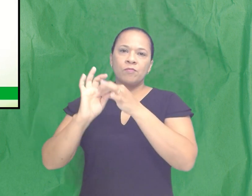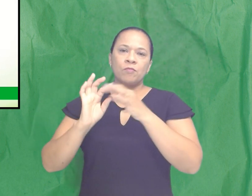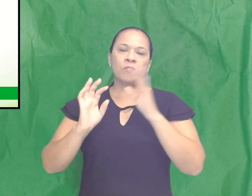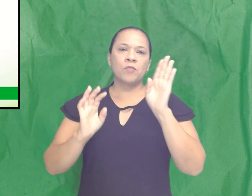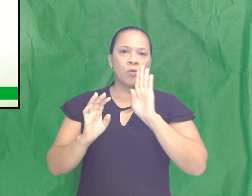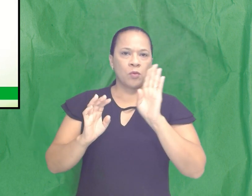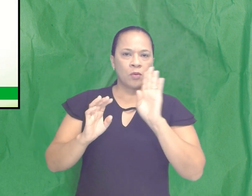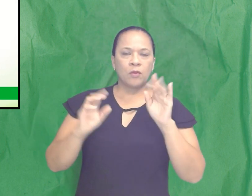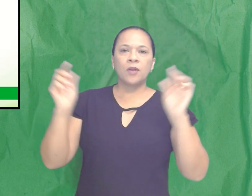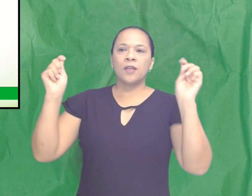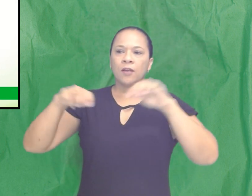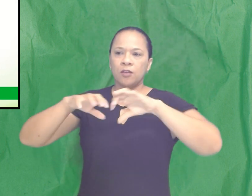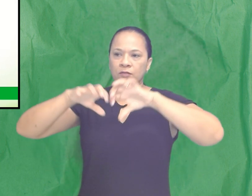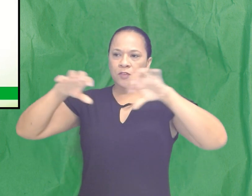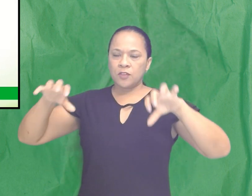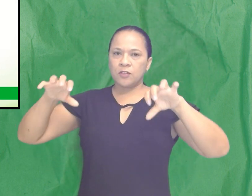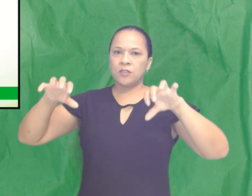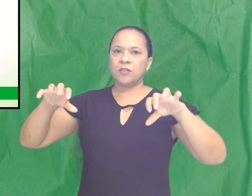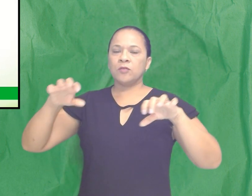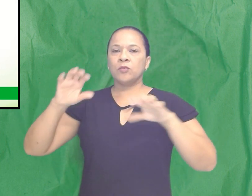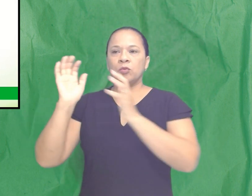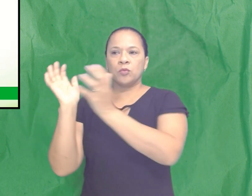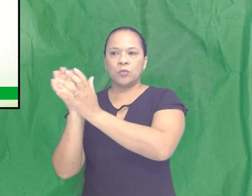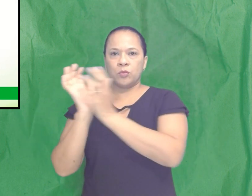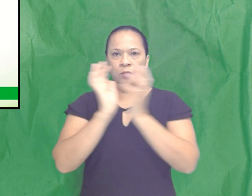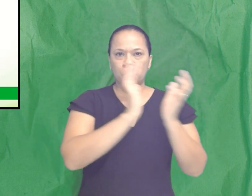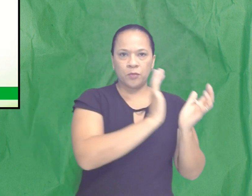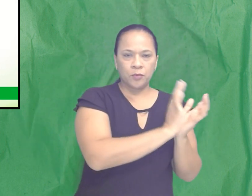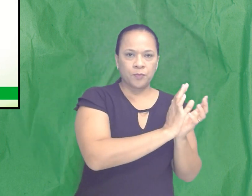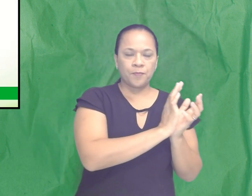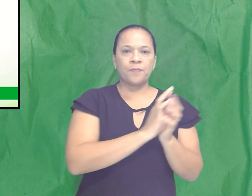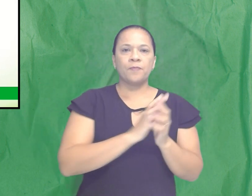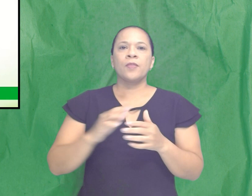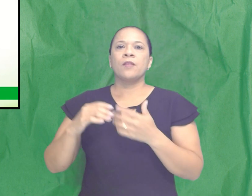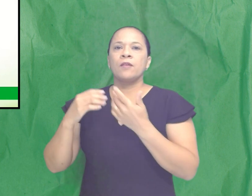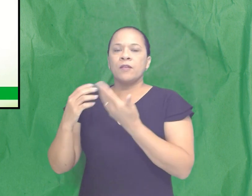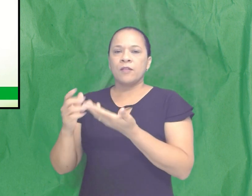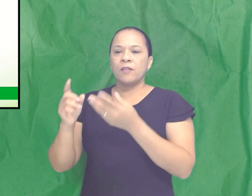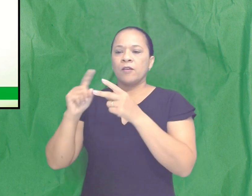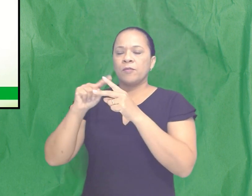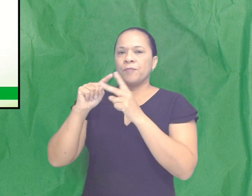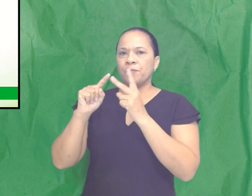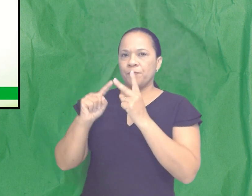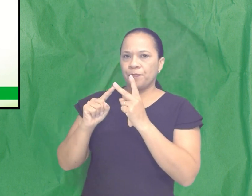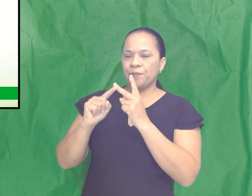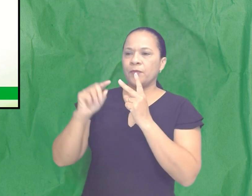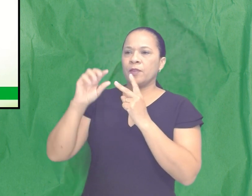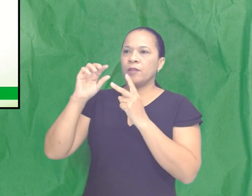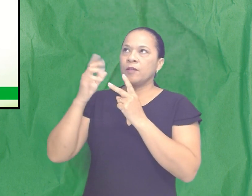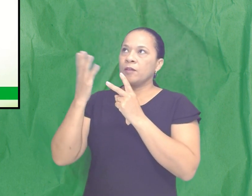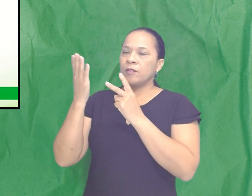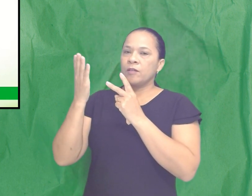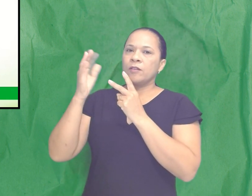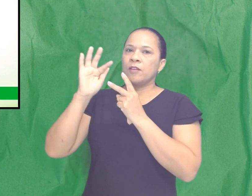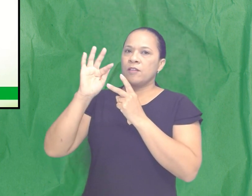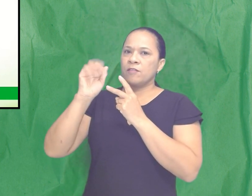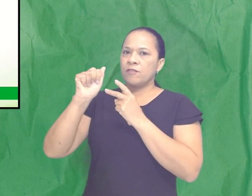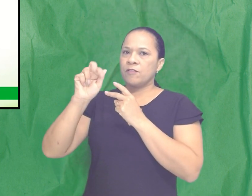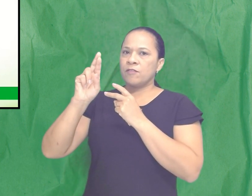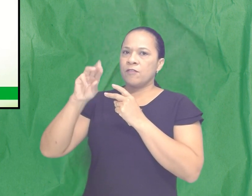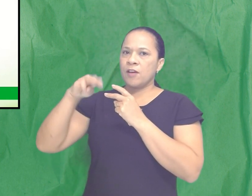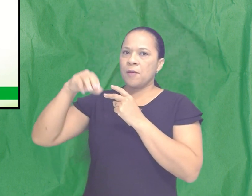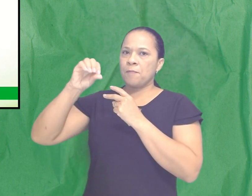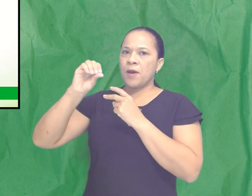pode ser dividida em farmacocinética e farmacodinâmica. Antes de falar do conceito